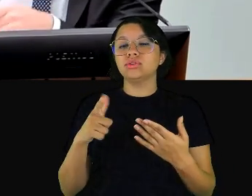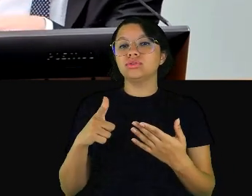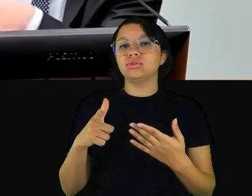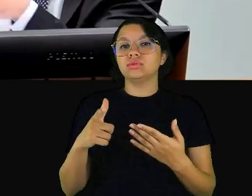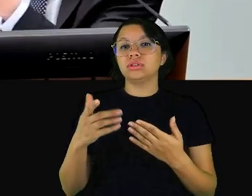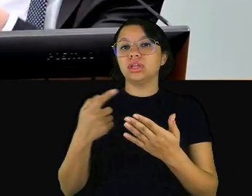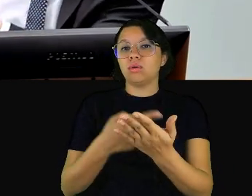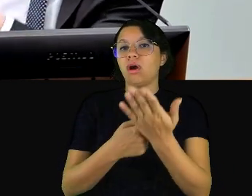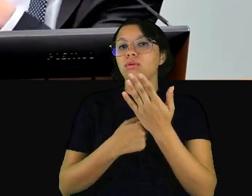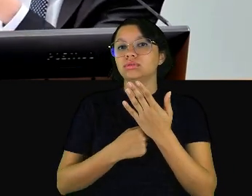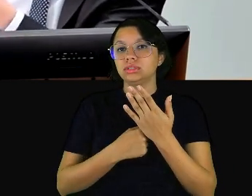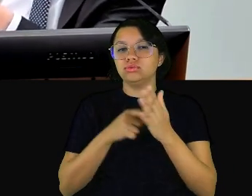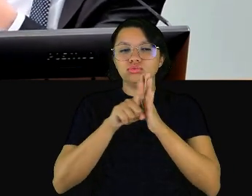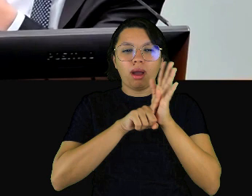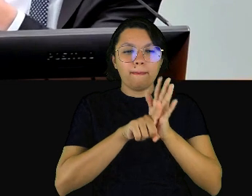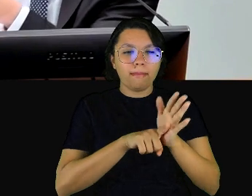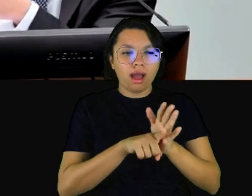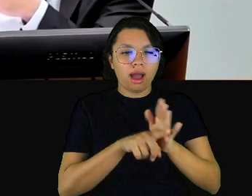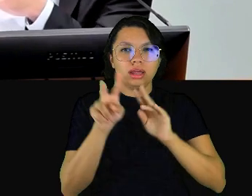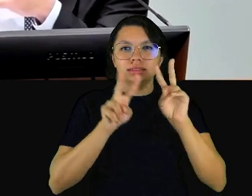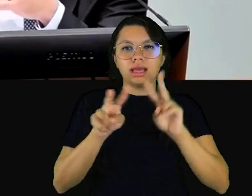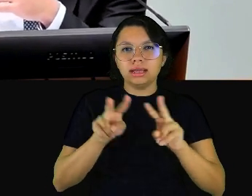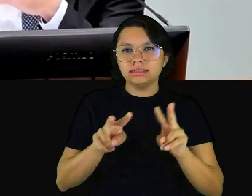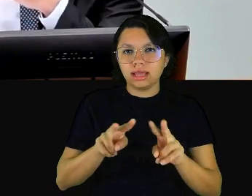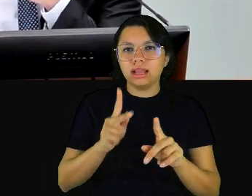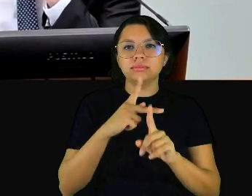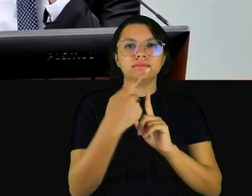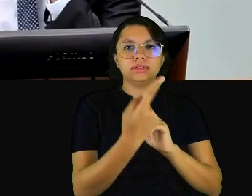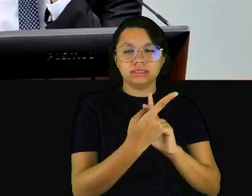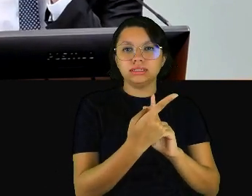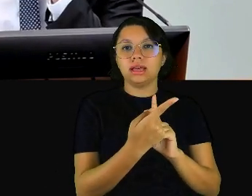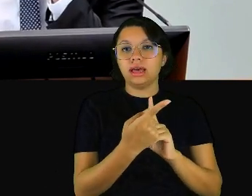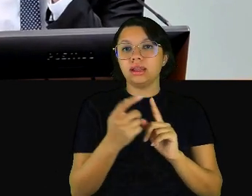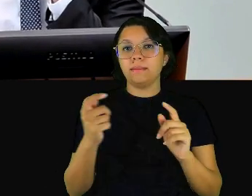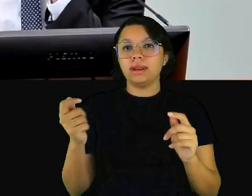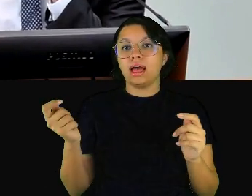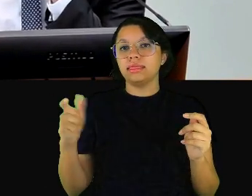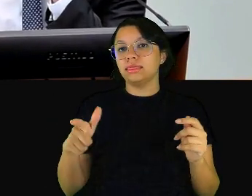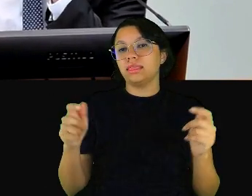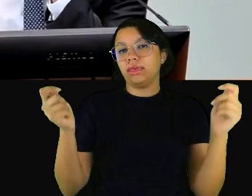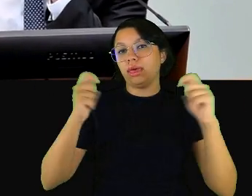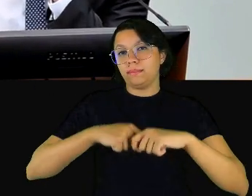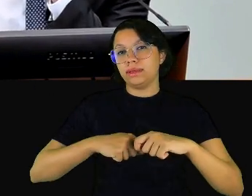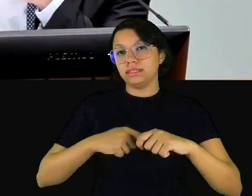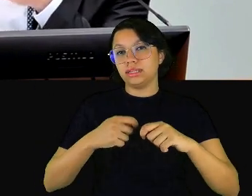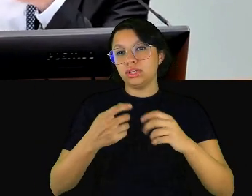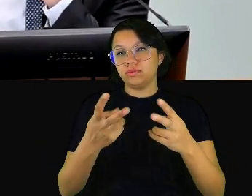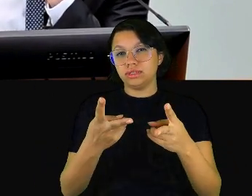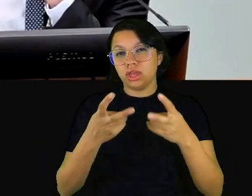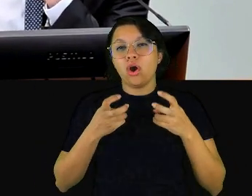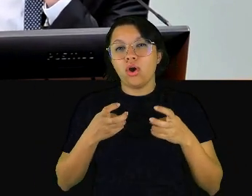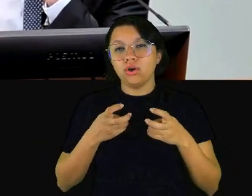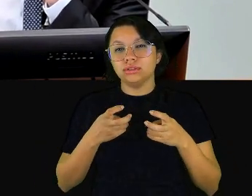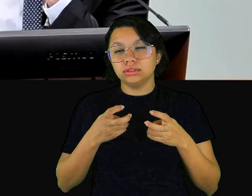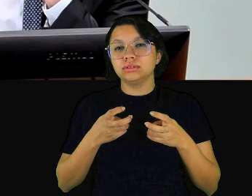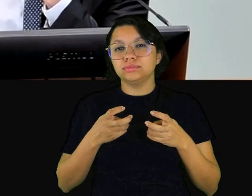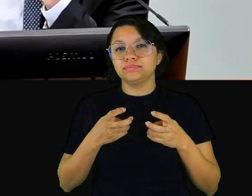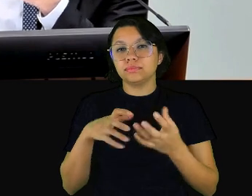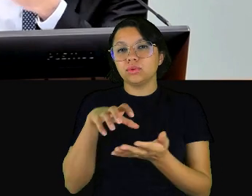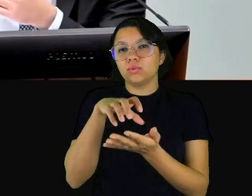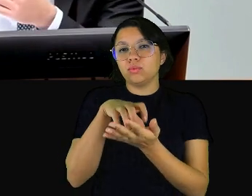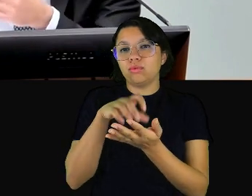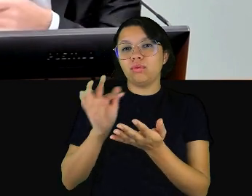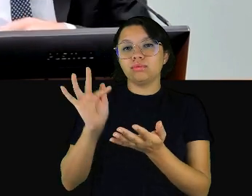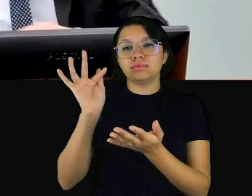justamente de uma perícia previdenciária ou de uma análise que a incapacidade vai ser reconhecida por um órgão, uma autarquia